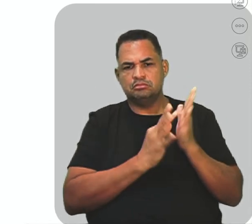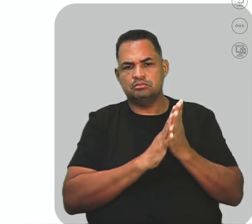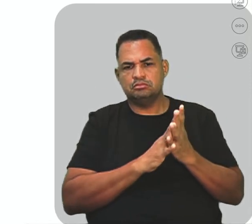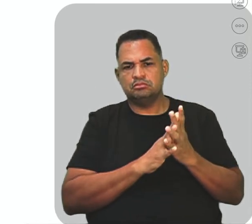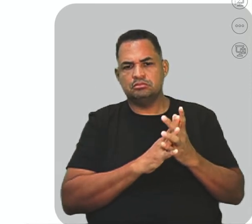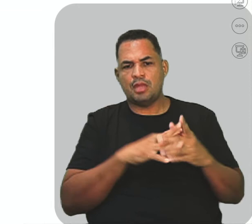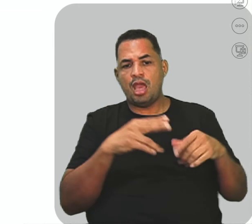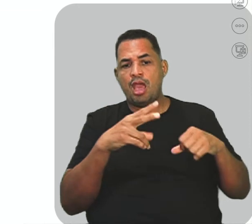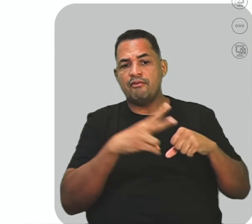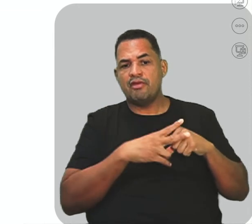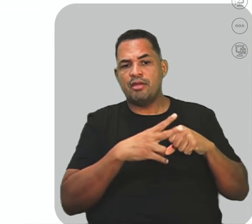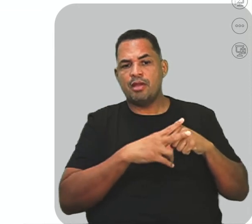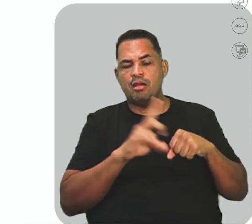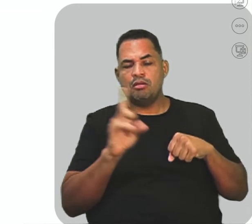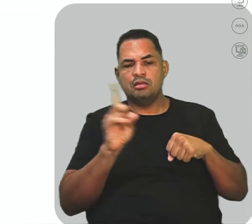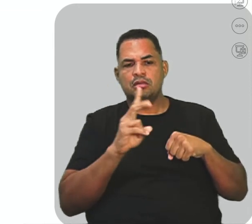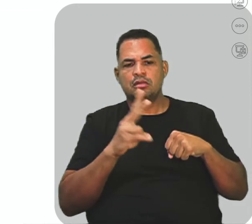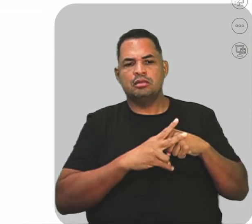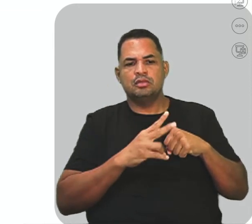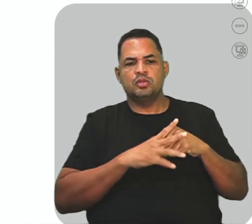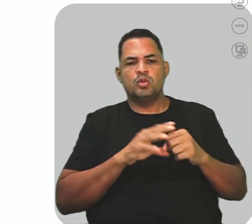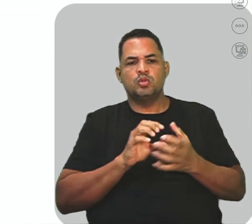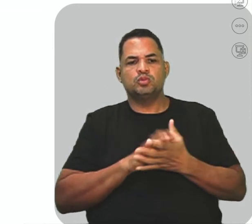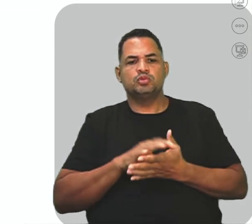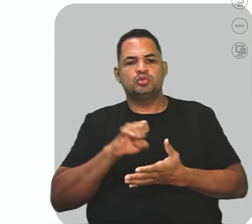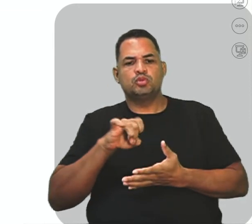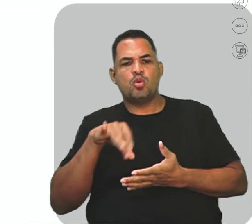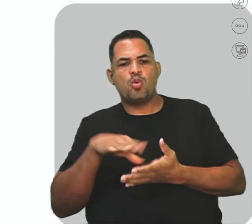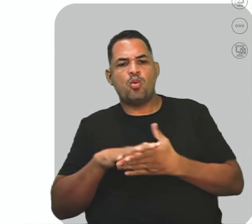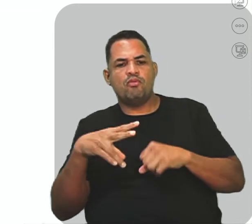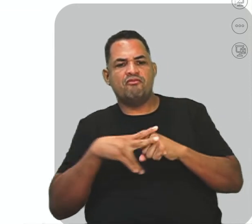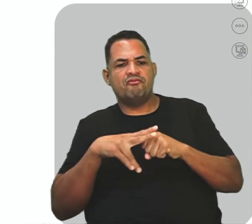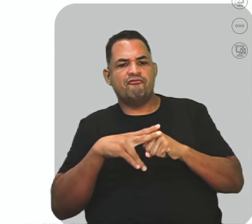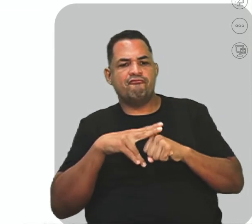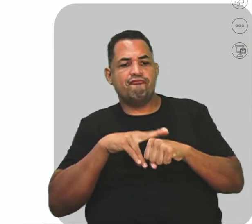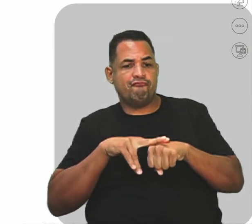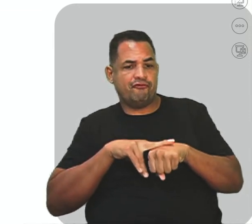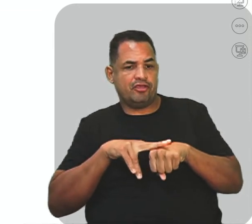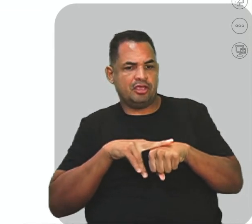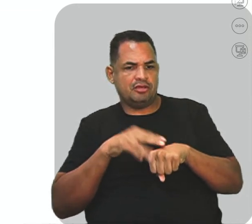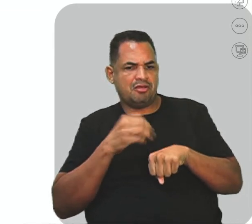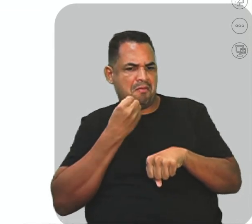e não verbal. O suco verde faz bem.